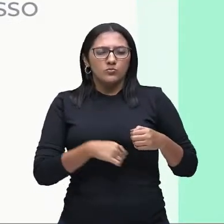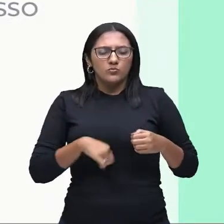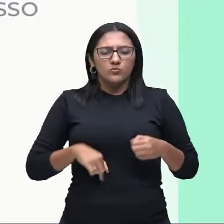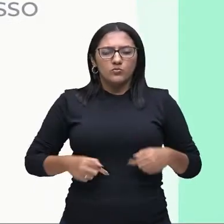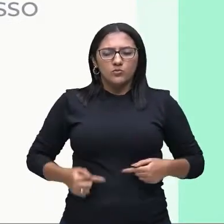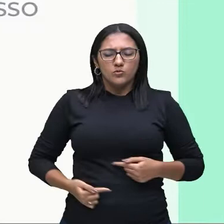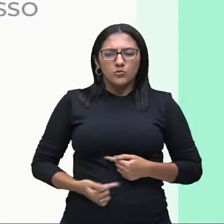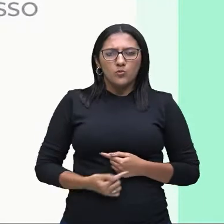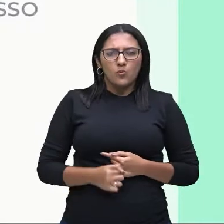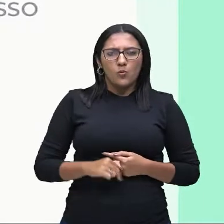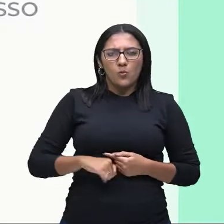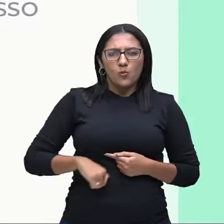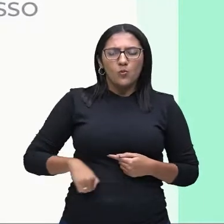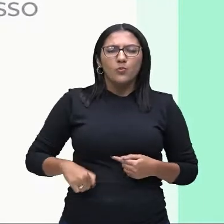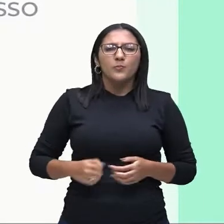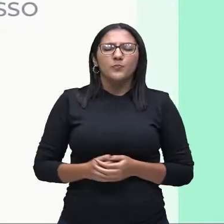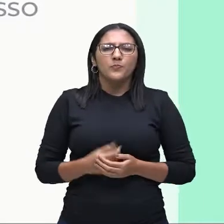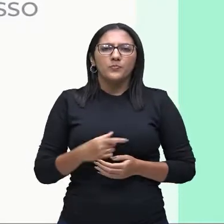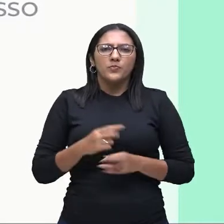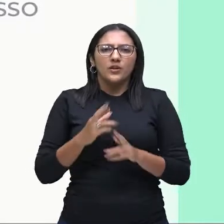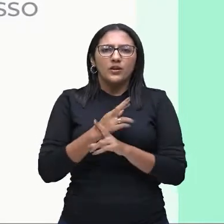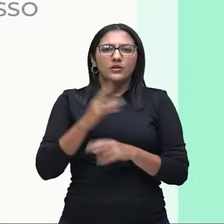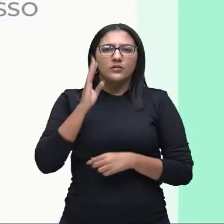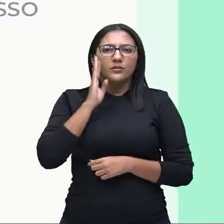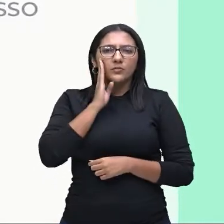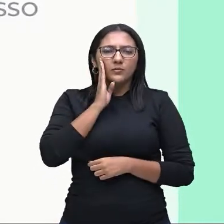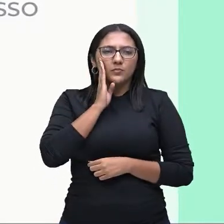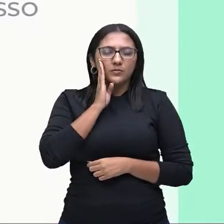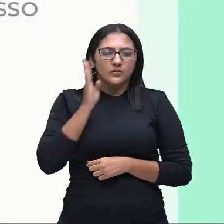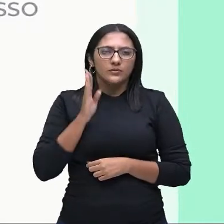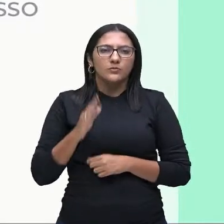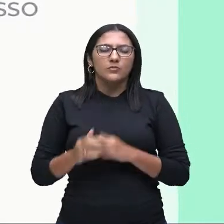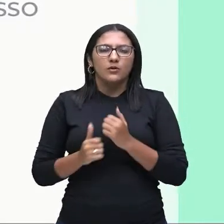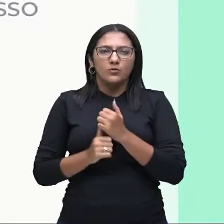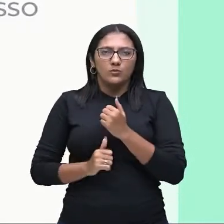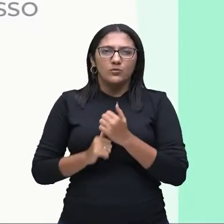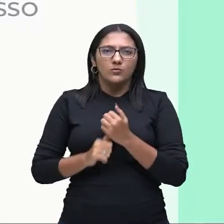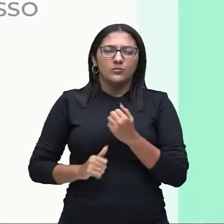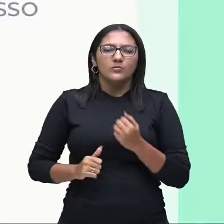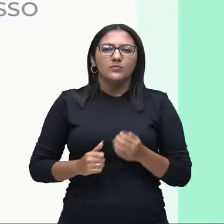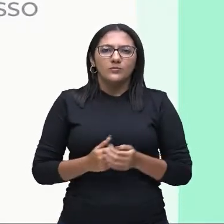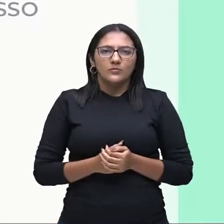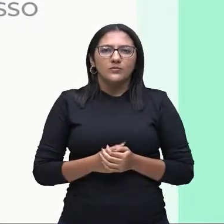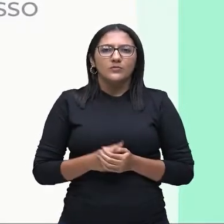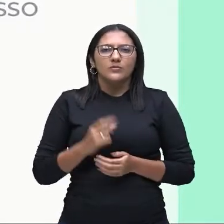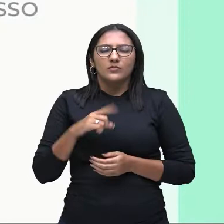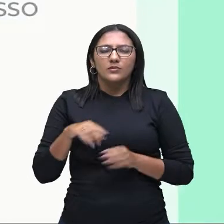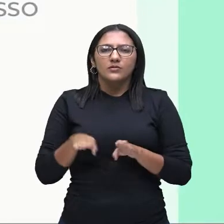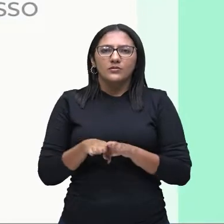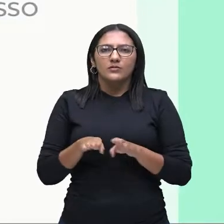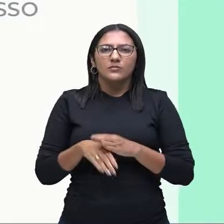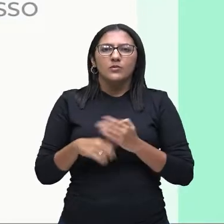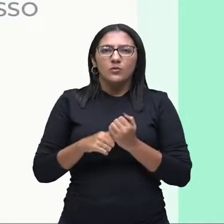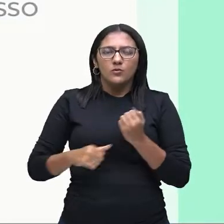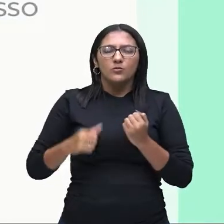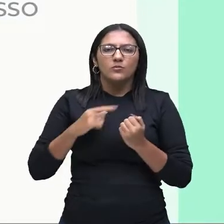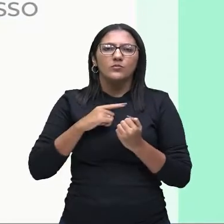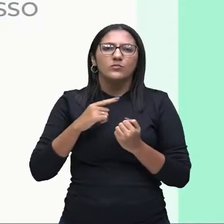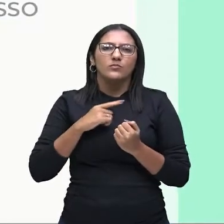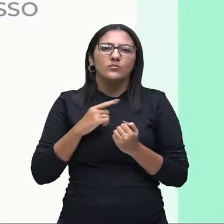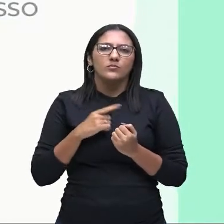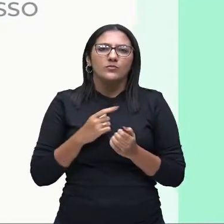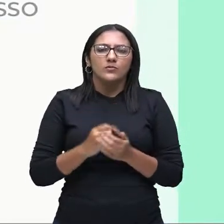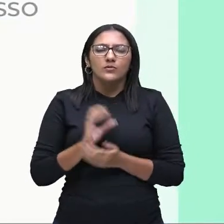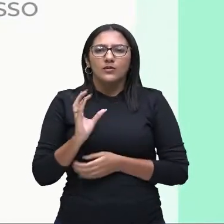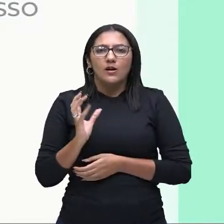grosso, esse que é responsável pela produção das fezes. Lembrando que as fezes nós vamos eliminar porque